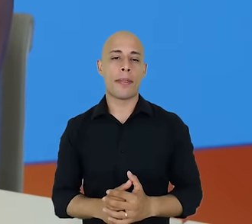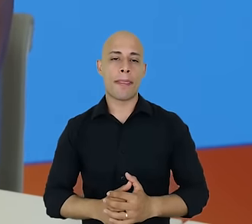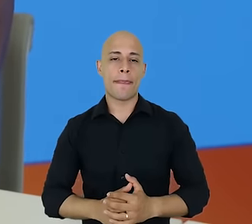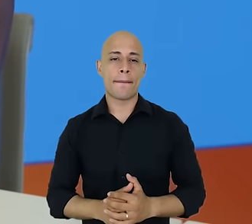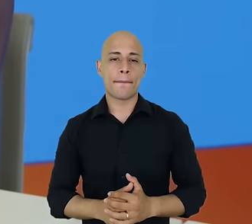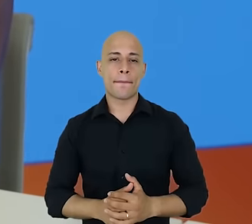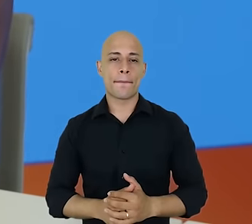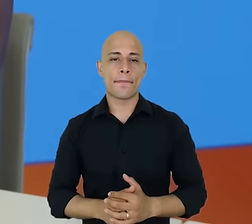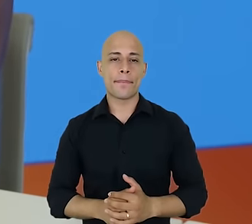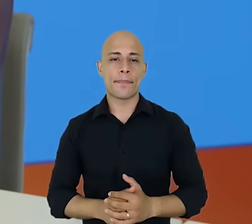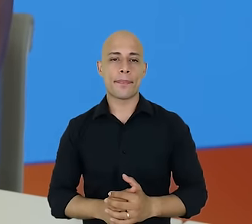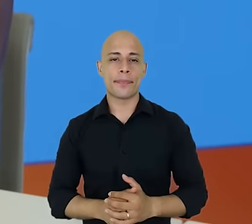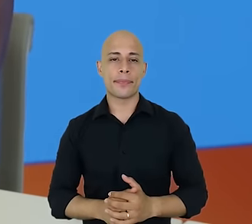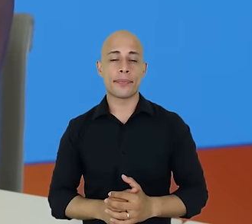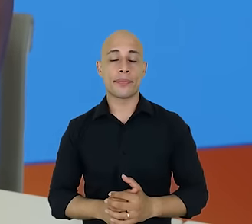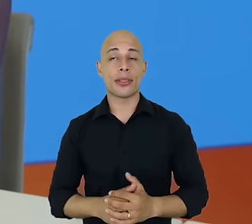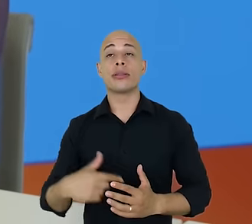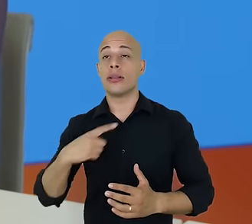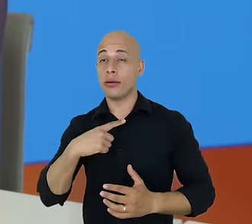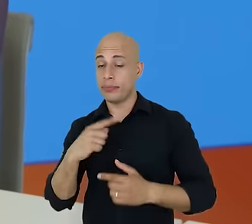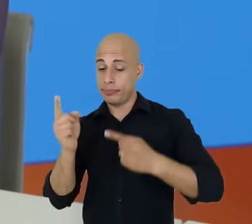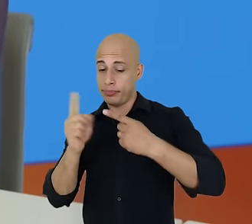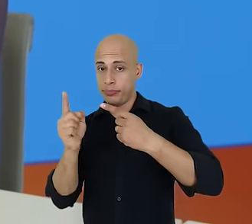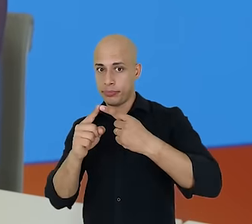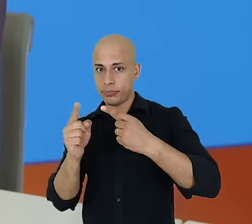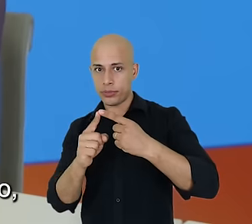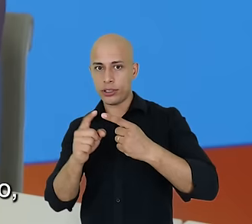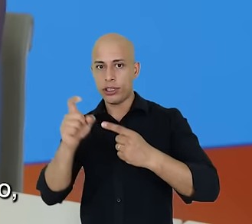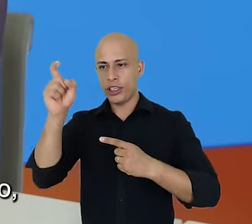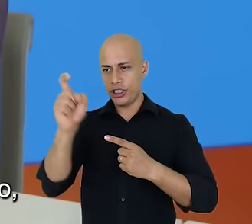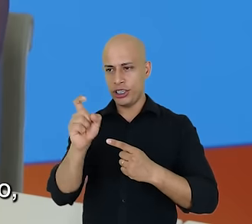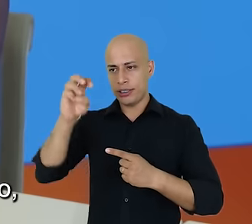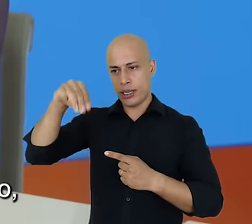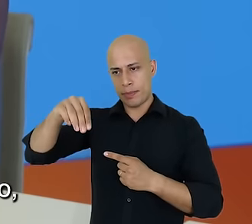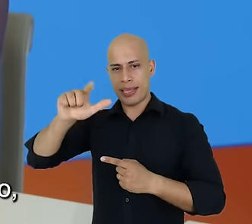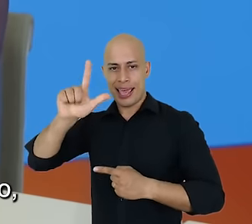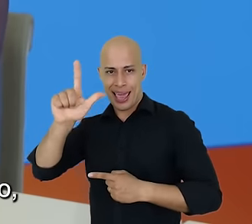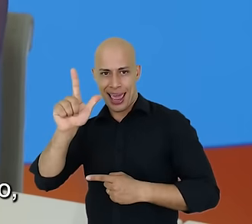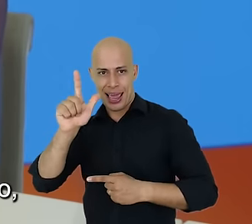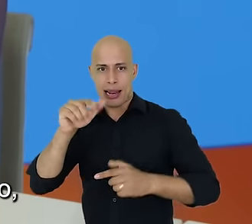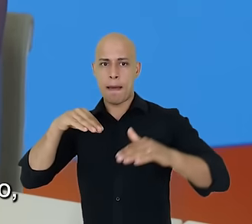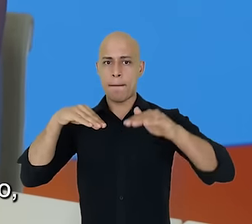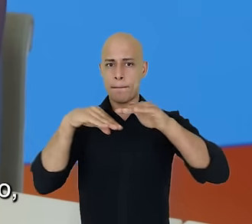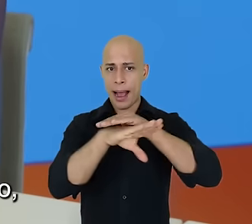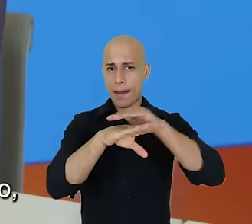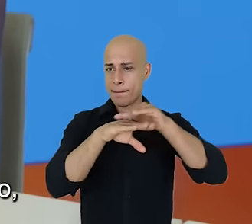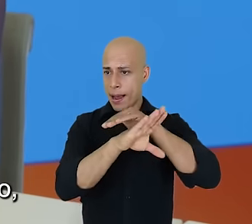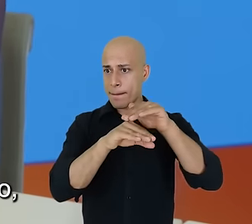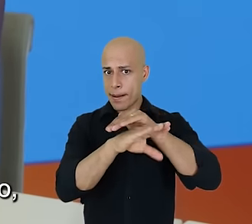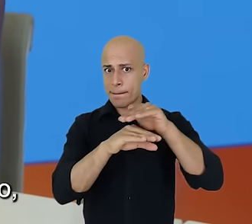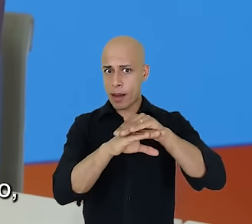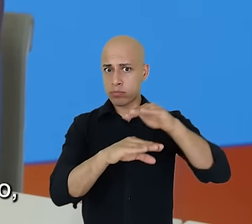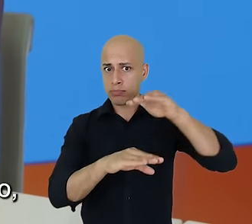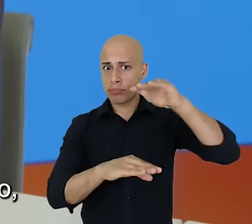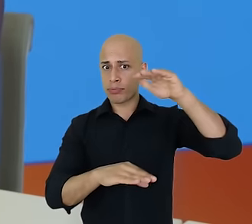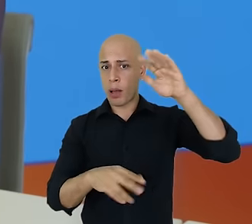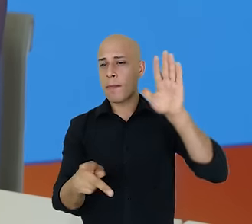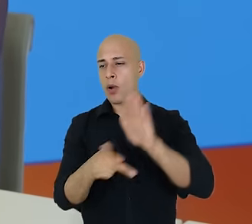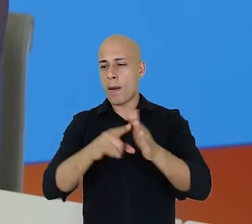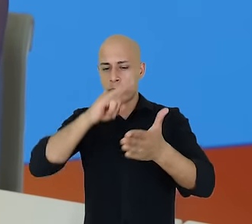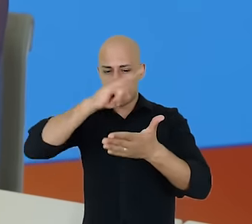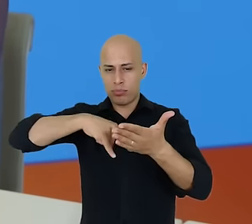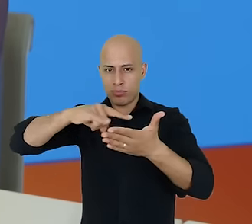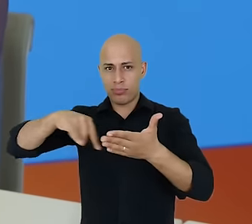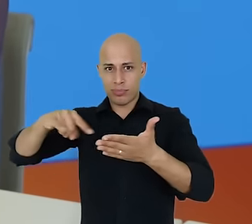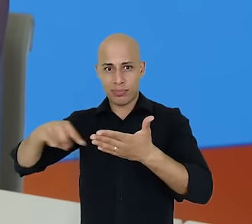né então ele ele armazena o XML então quando eu emito nota fiscal esse XML é um documento eletrônico que eu